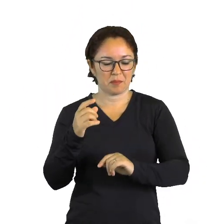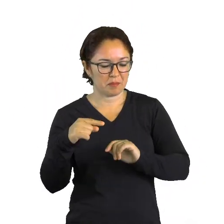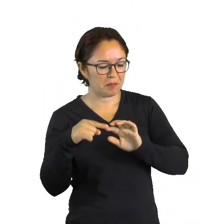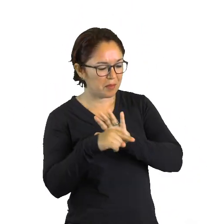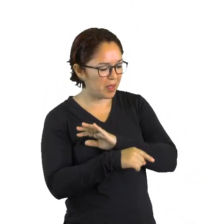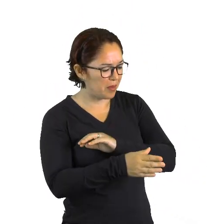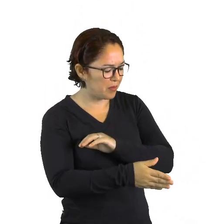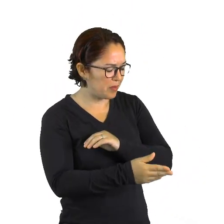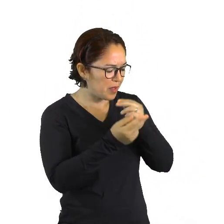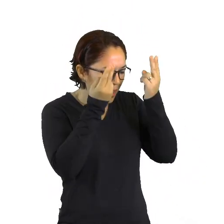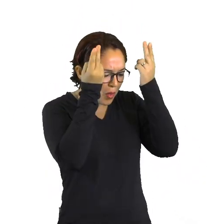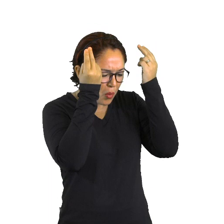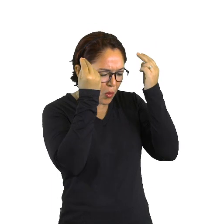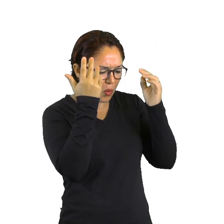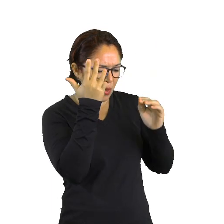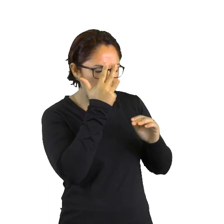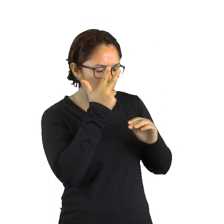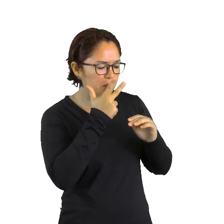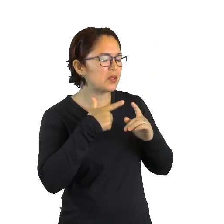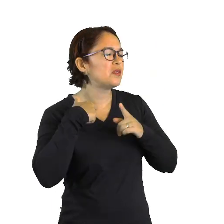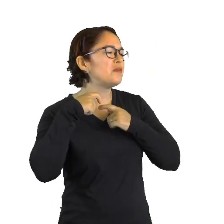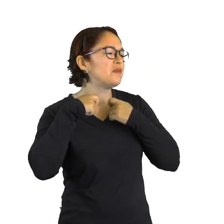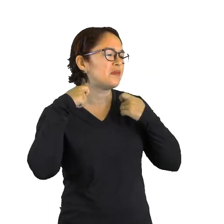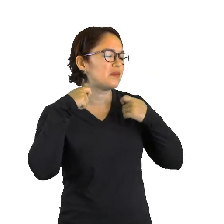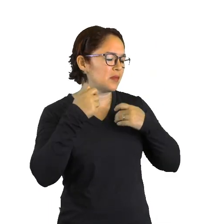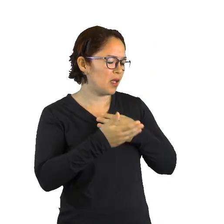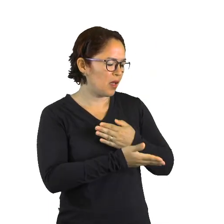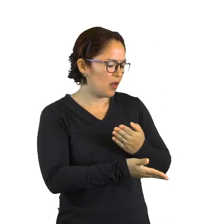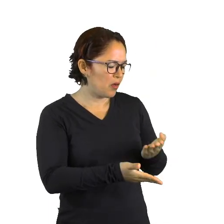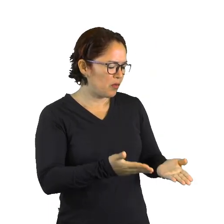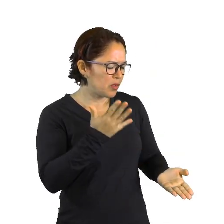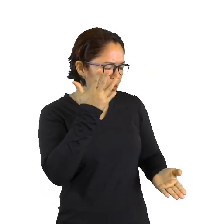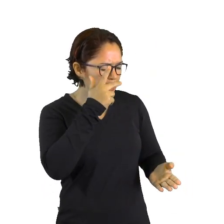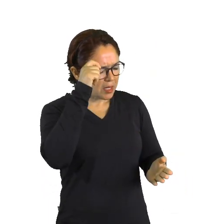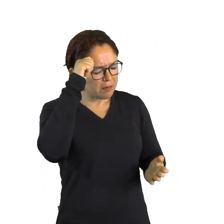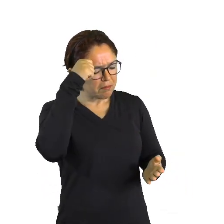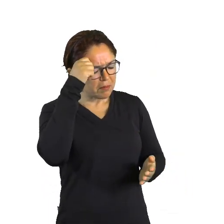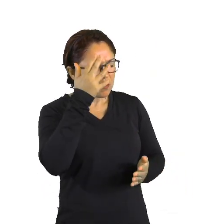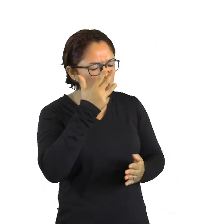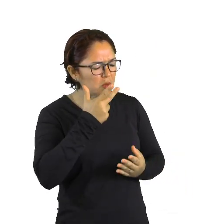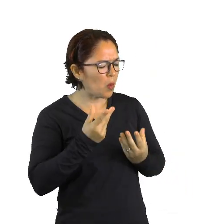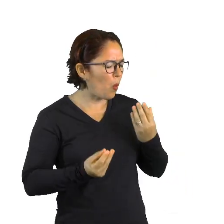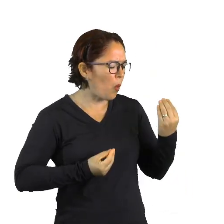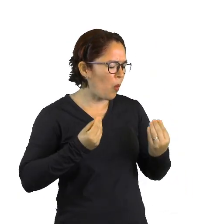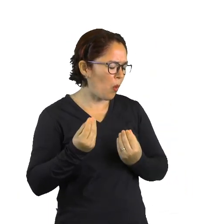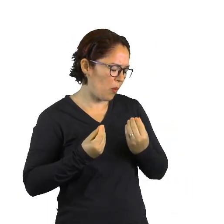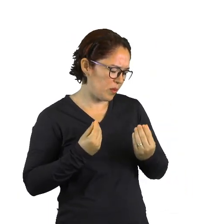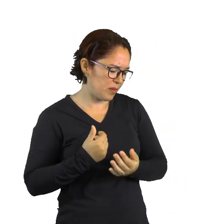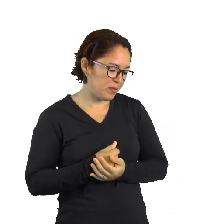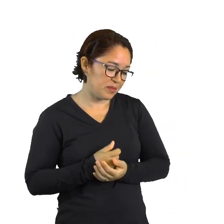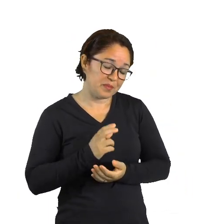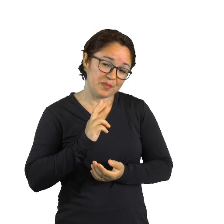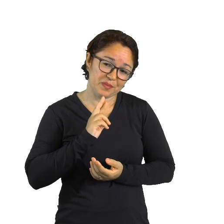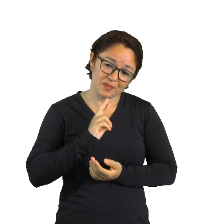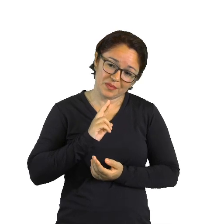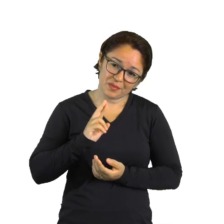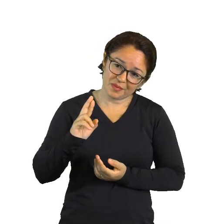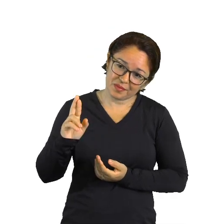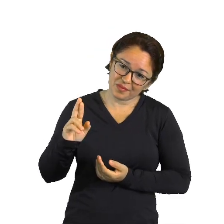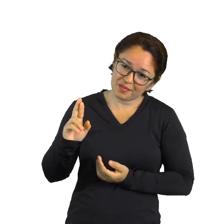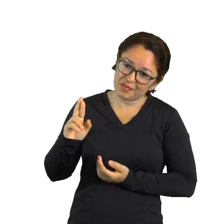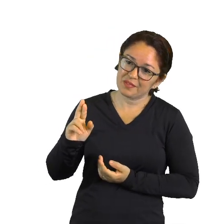de fita, qual é o teu segredo para ser tão pretinha? E ela respondia: